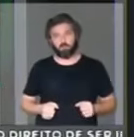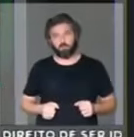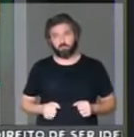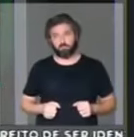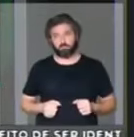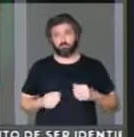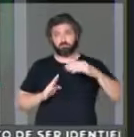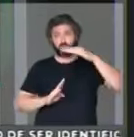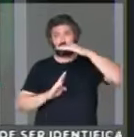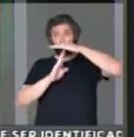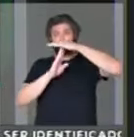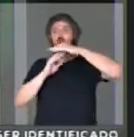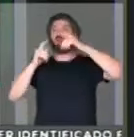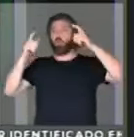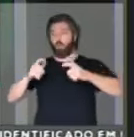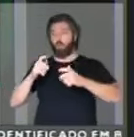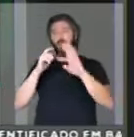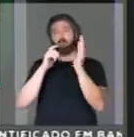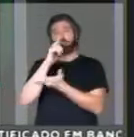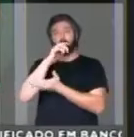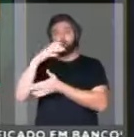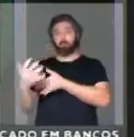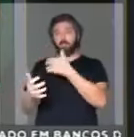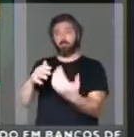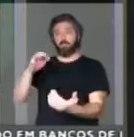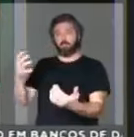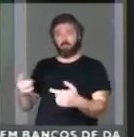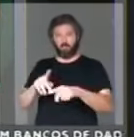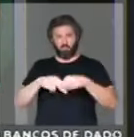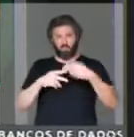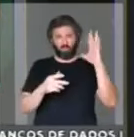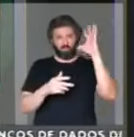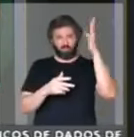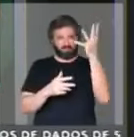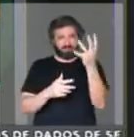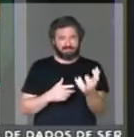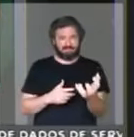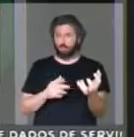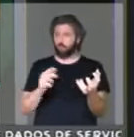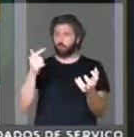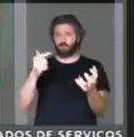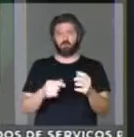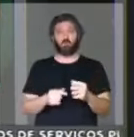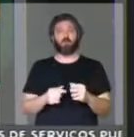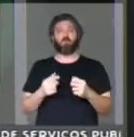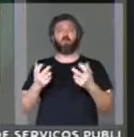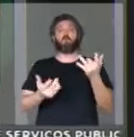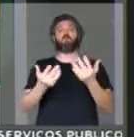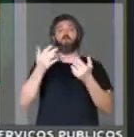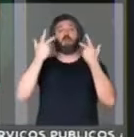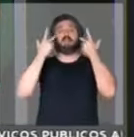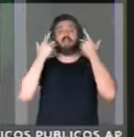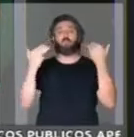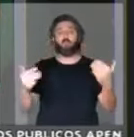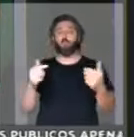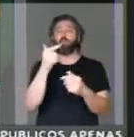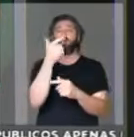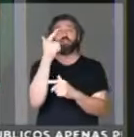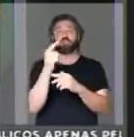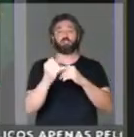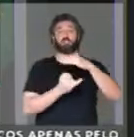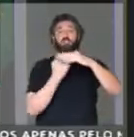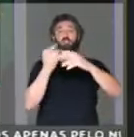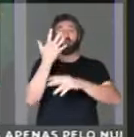o pico tem relação com o desmatamento não com a seca não há fogo natural na amazônia diz o instituto